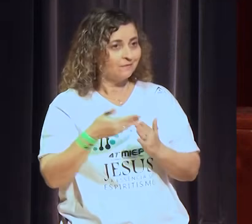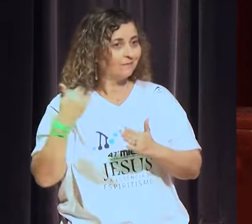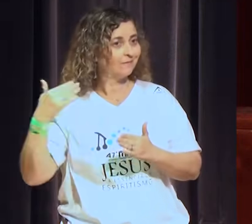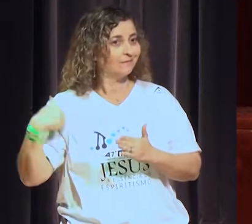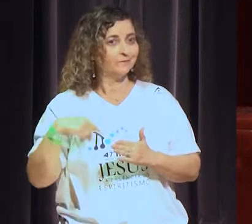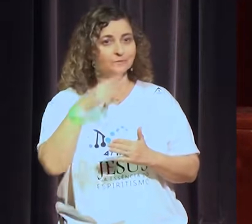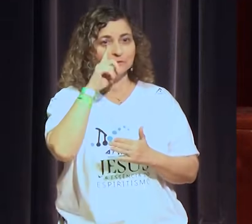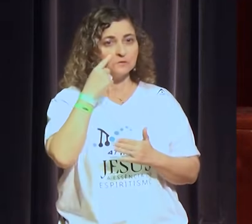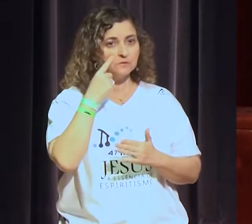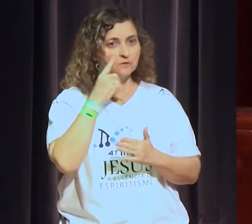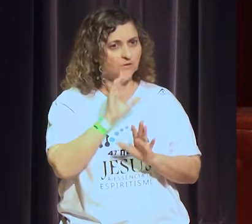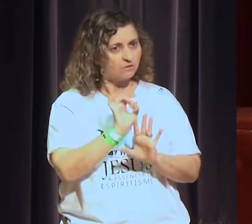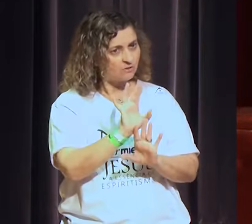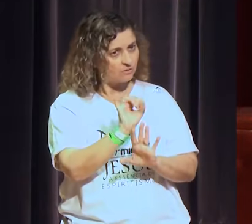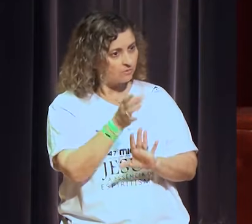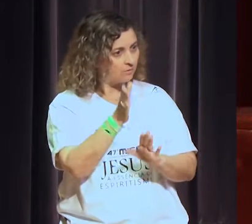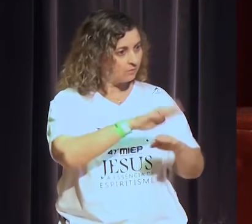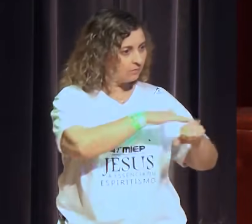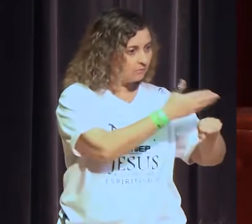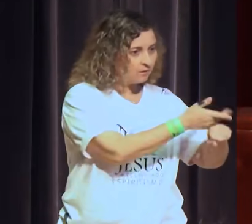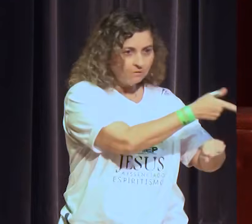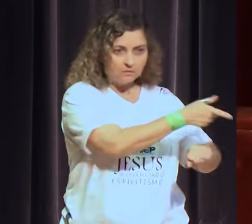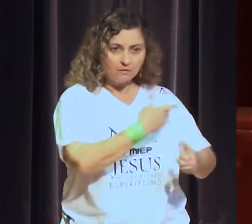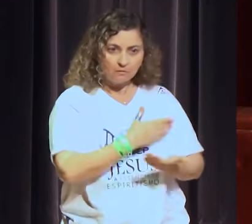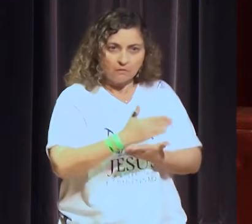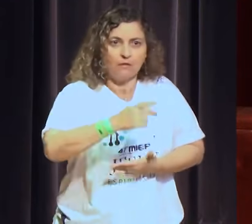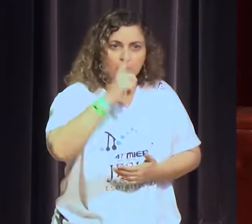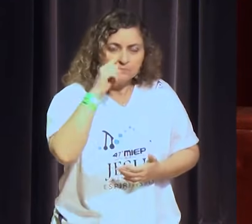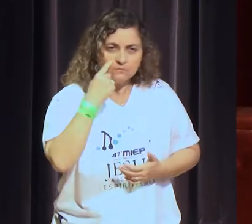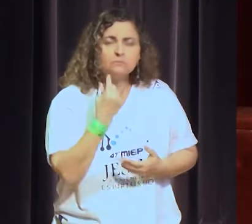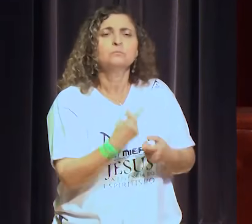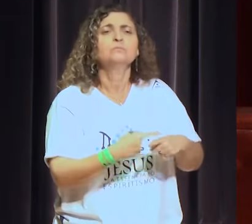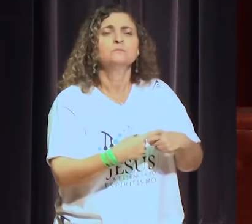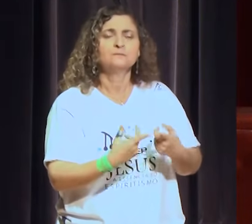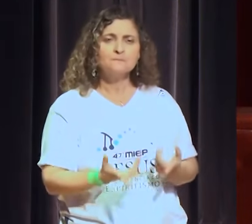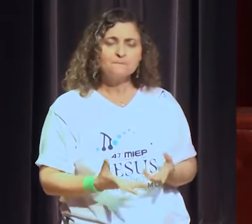Mas bastou sua cunhada ser internada, você está chorando.